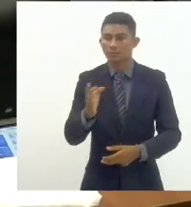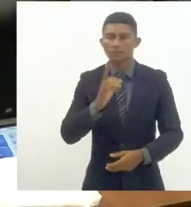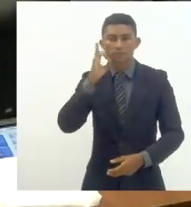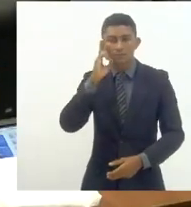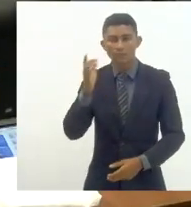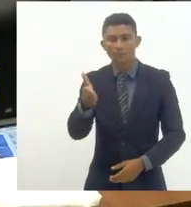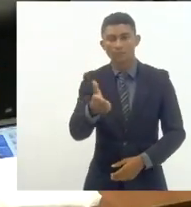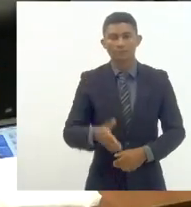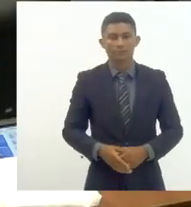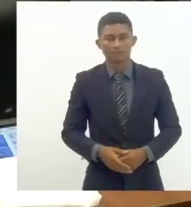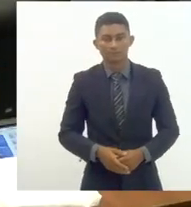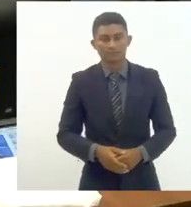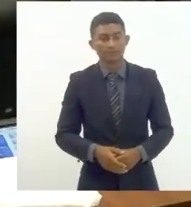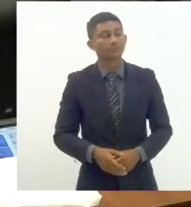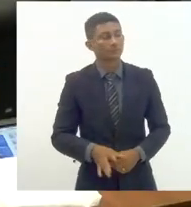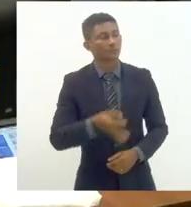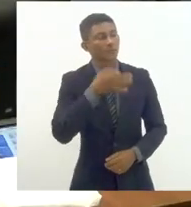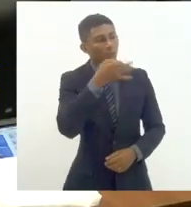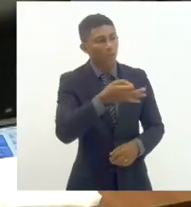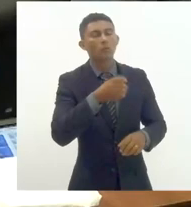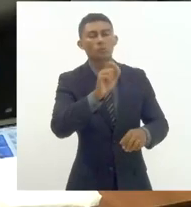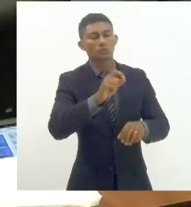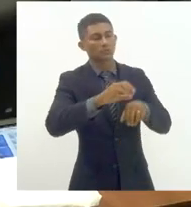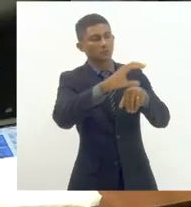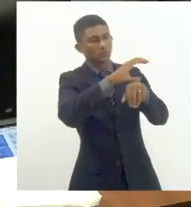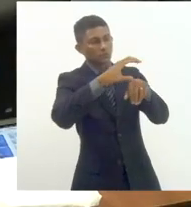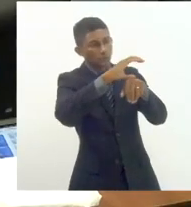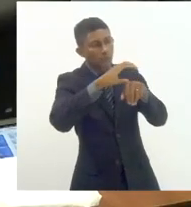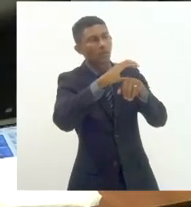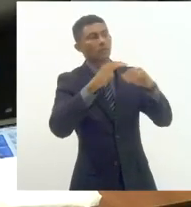Senhor presidente, parecer pela constitucionalidade com emendas.